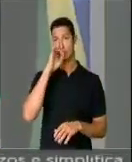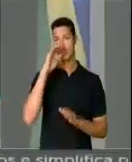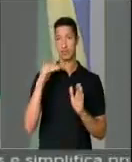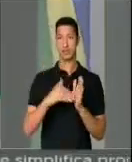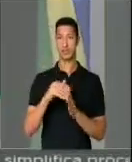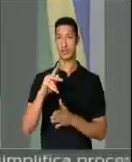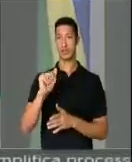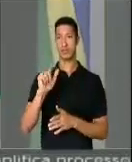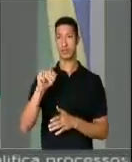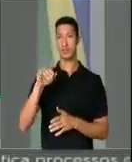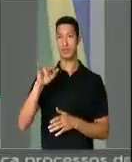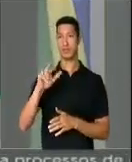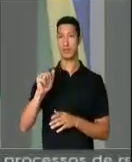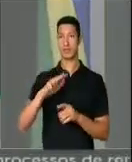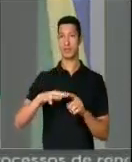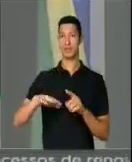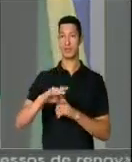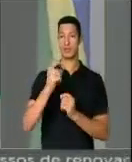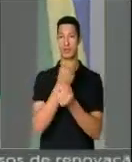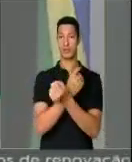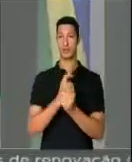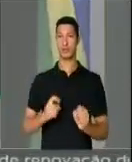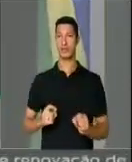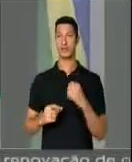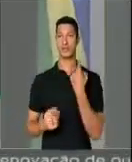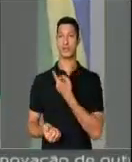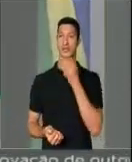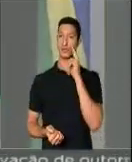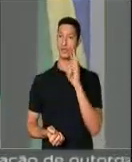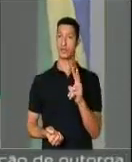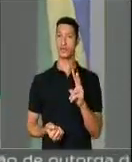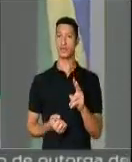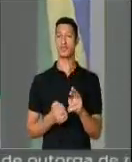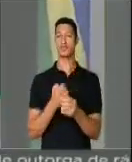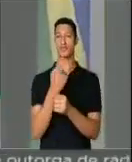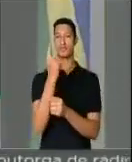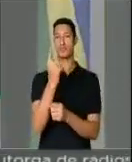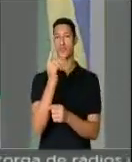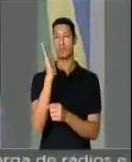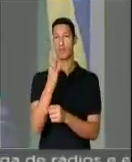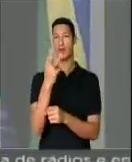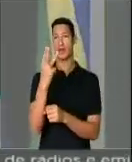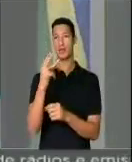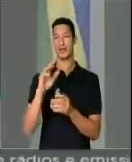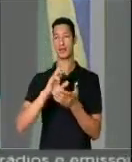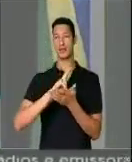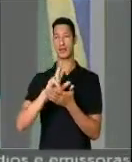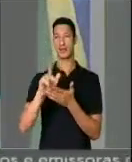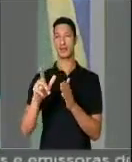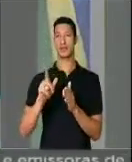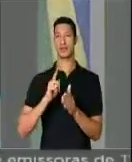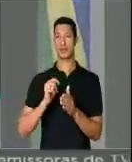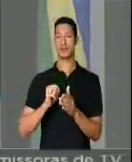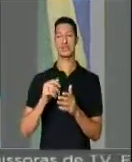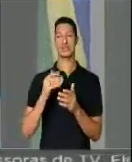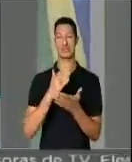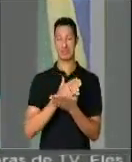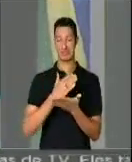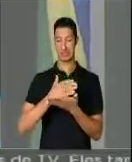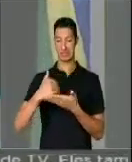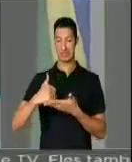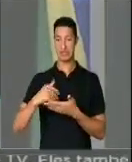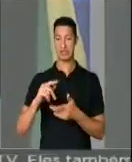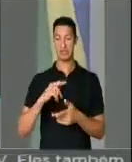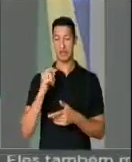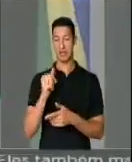até Palmeira dos Índios e comunidades quilombolas. Então nós vemos um terço do estado aí e de forma bem dividida